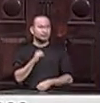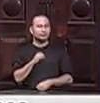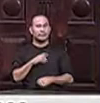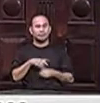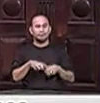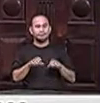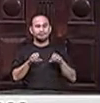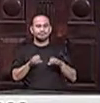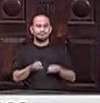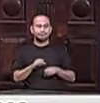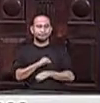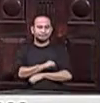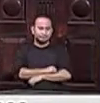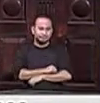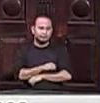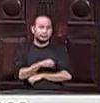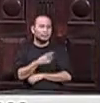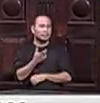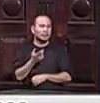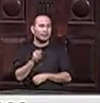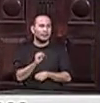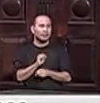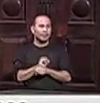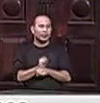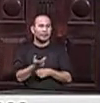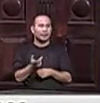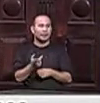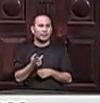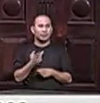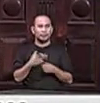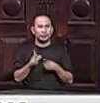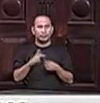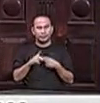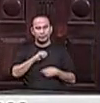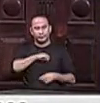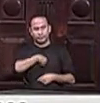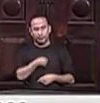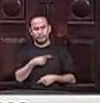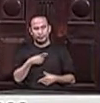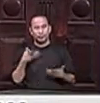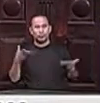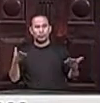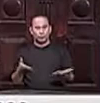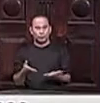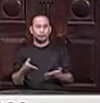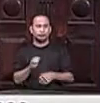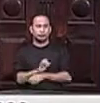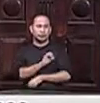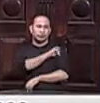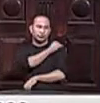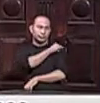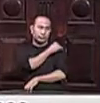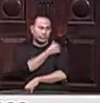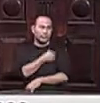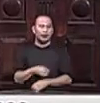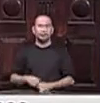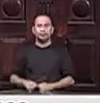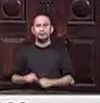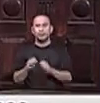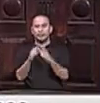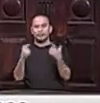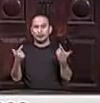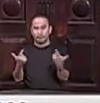os temas da gravíssima crise fiscal que vive hoje o Estado do Rio de Janeiro. Essa Assembleia